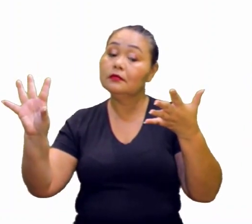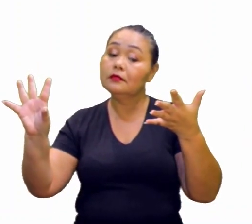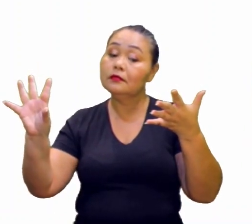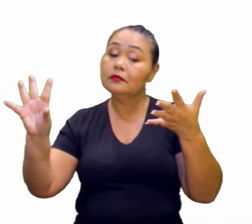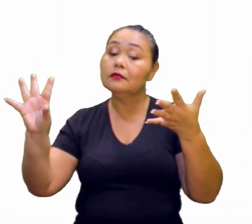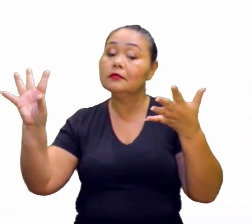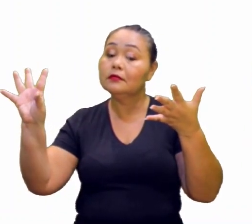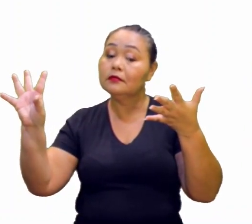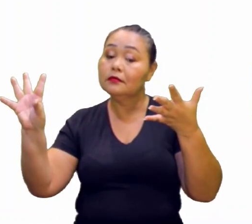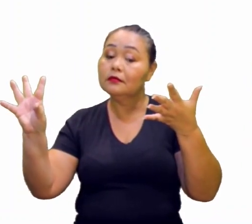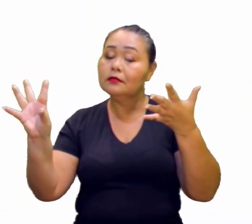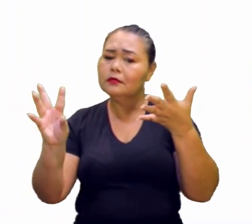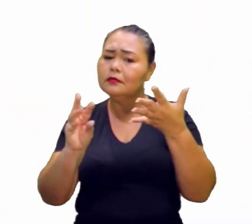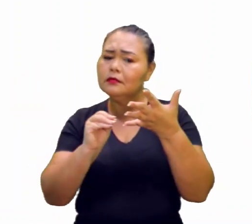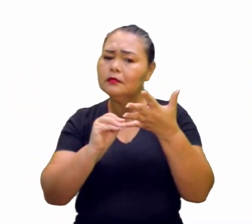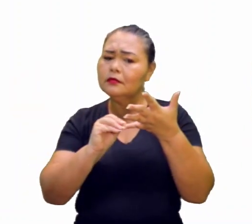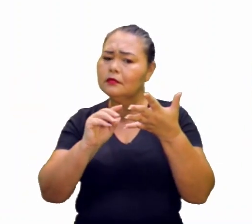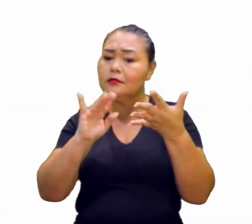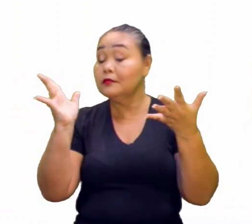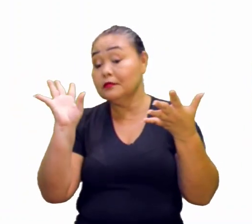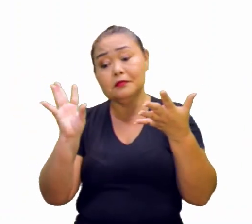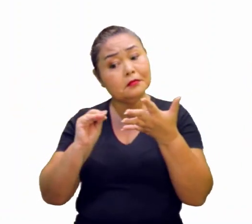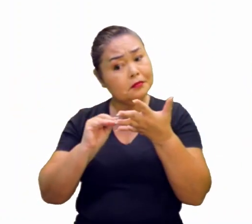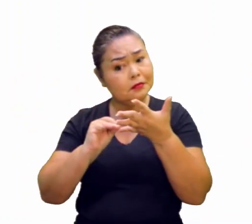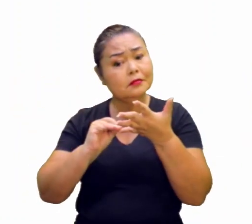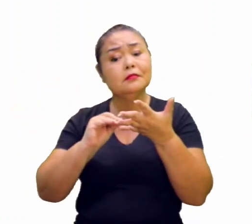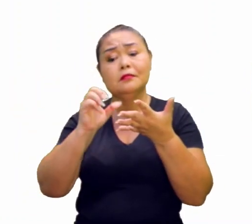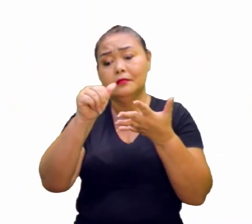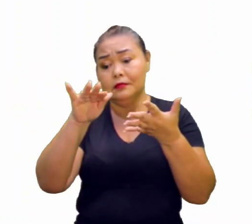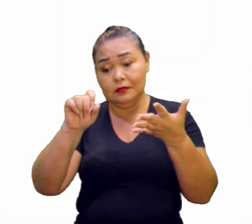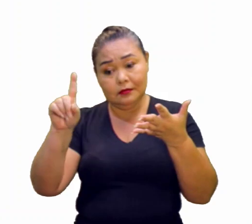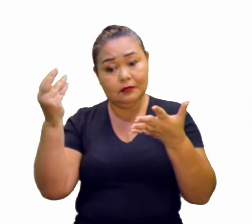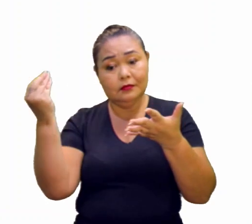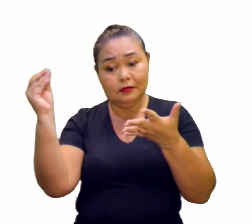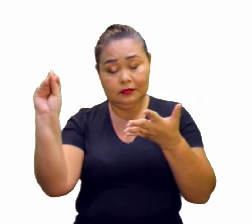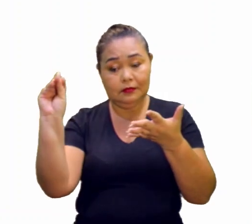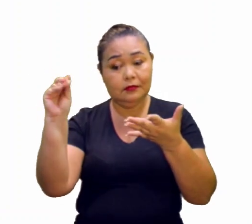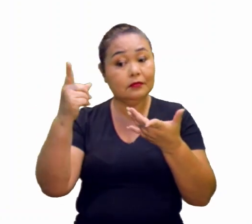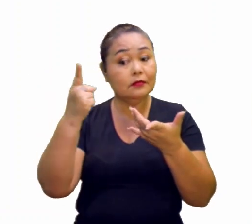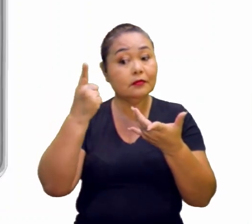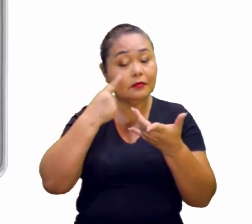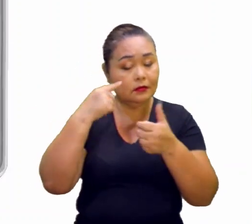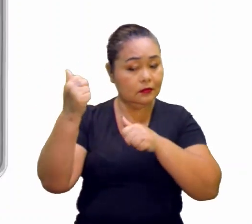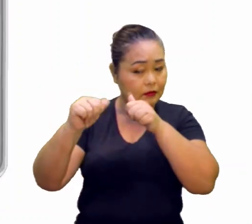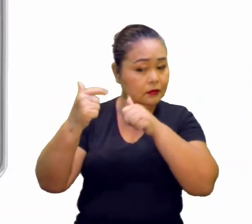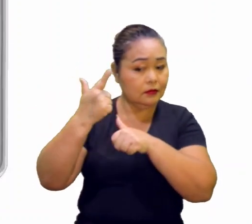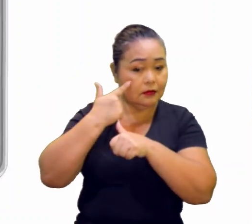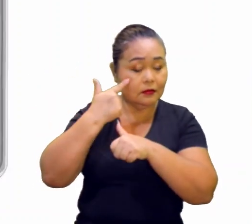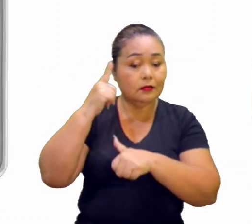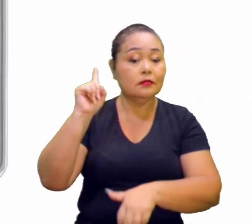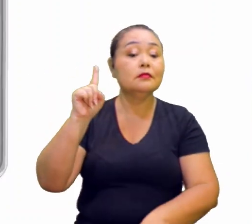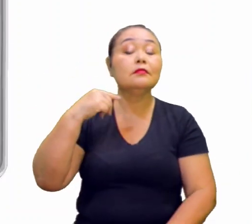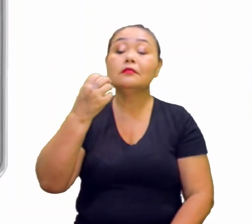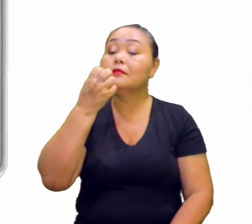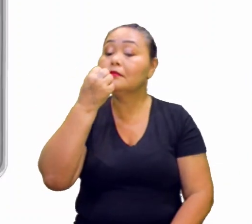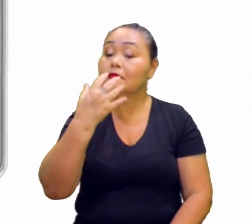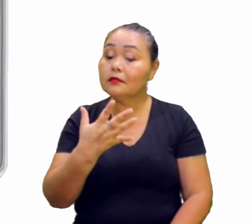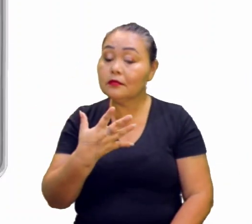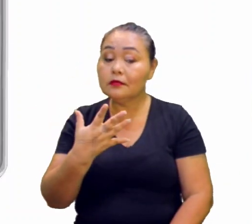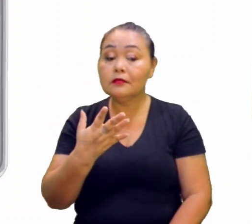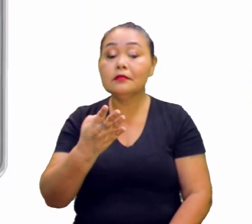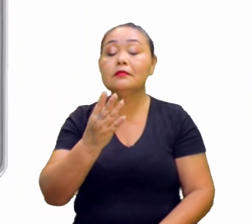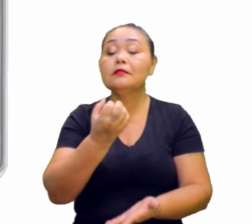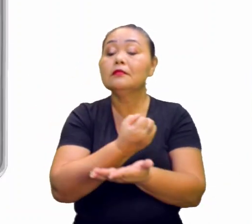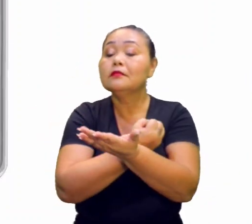Esses componentes dos SAFs eu acho que não é para estar aqui não, mas enfim, componentes dos SAFs aí, depois tem que dar uma conferida. Bom, bioma